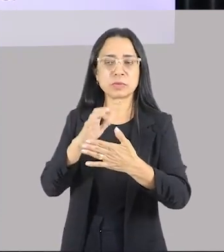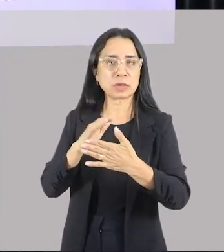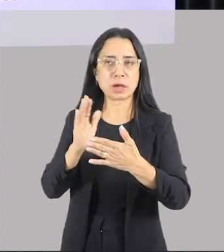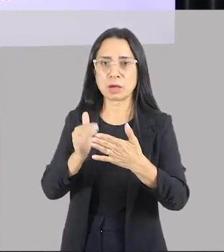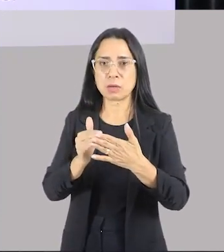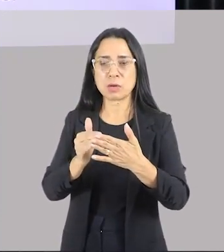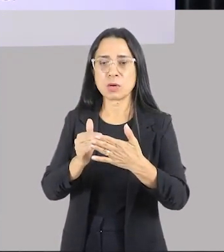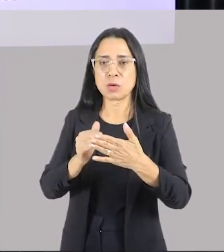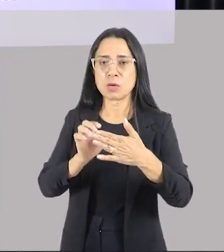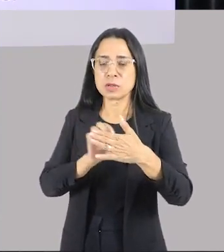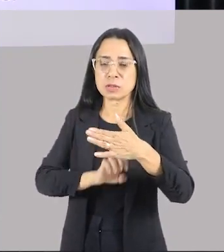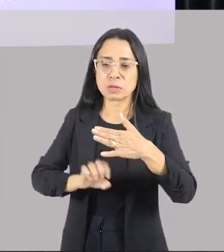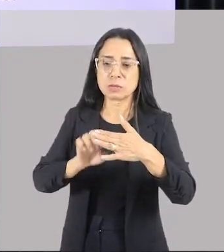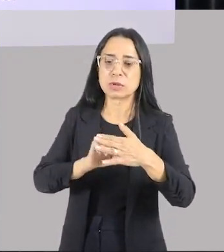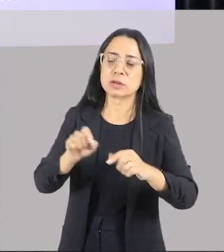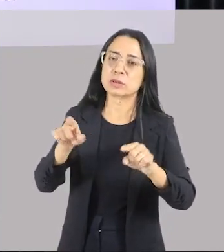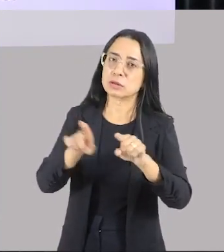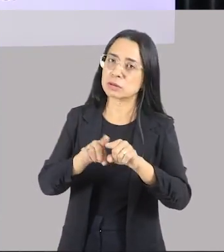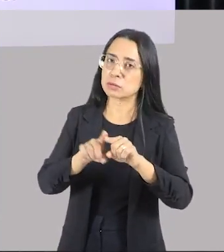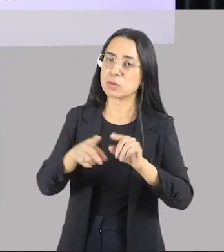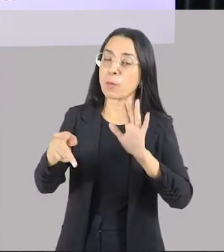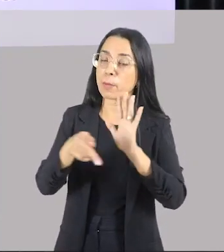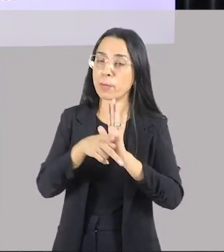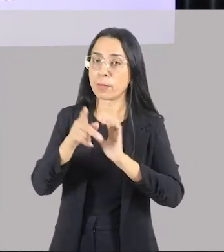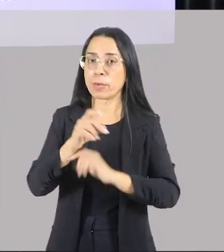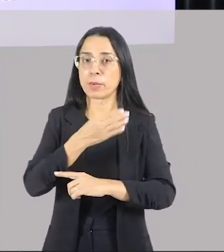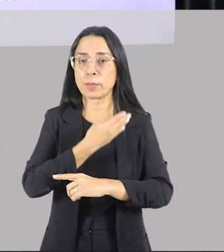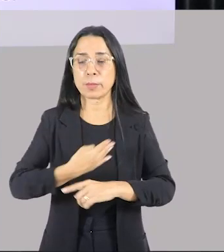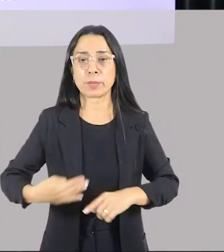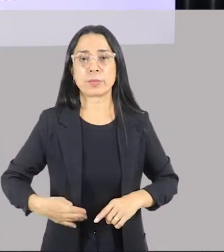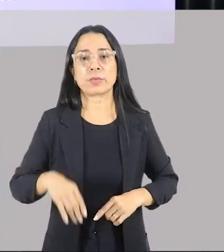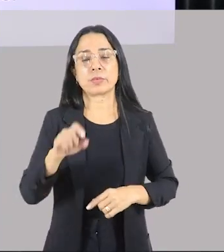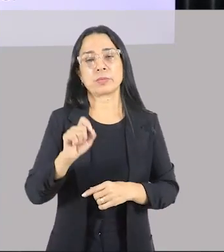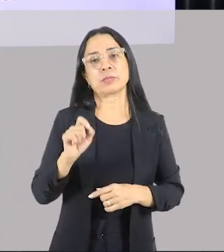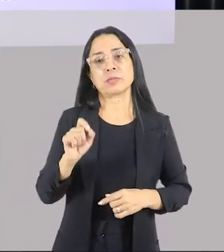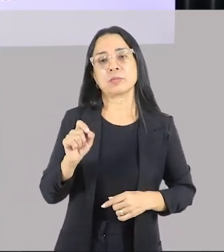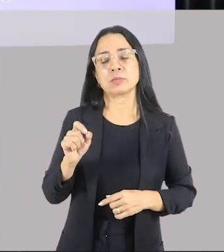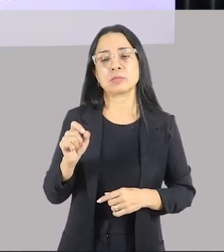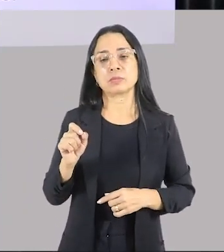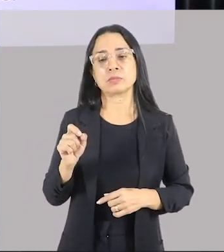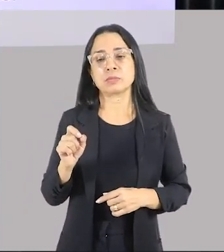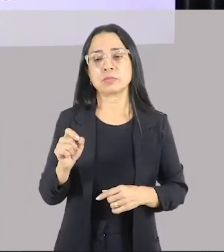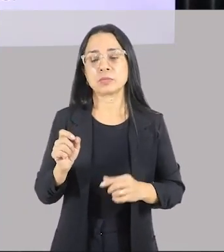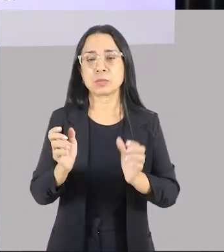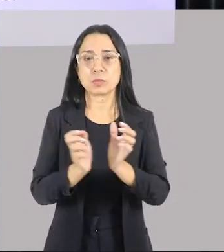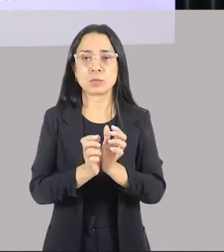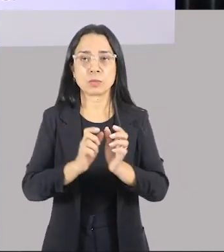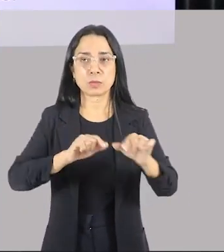empregadores quanto também o próprio governo. Então, essa classe de